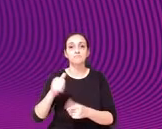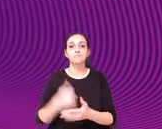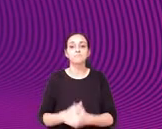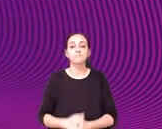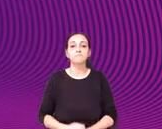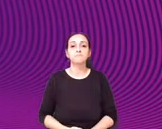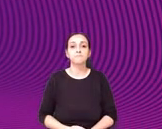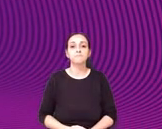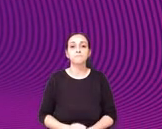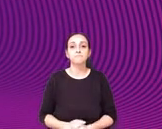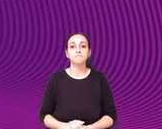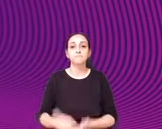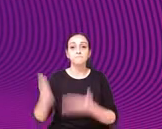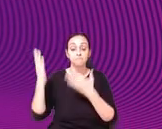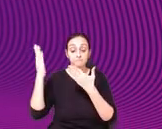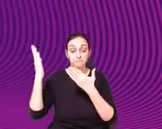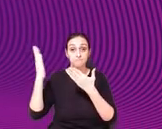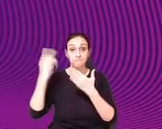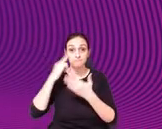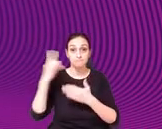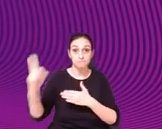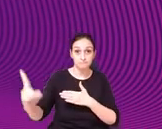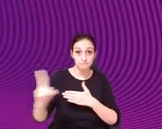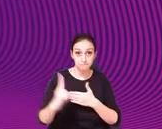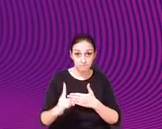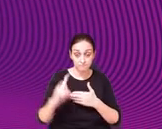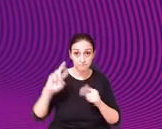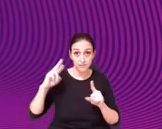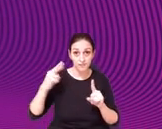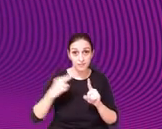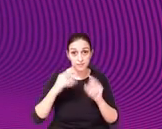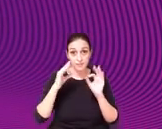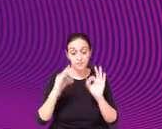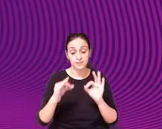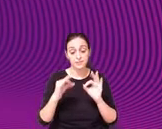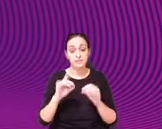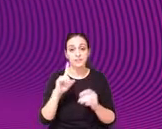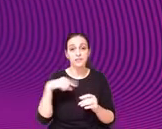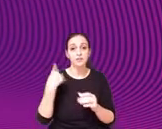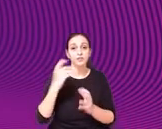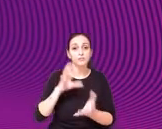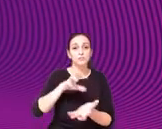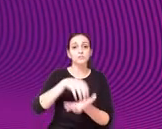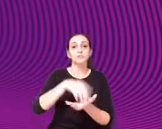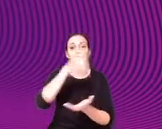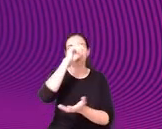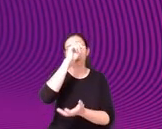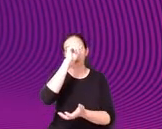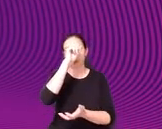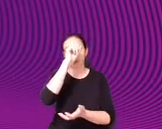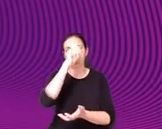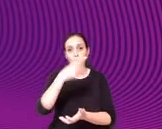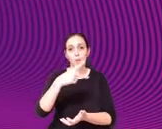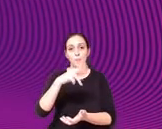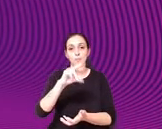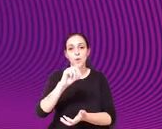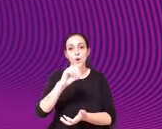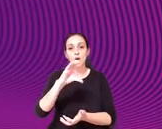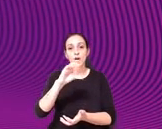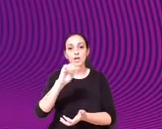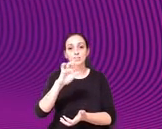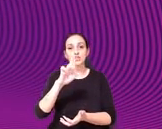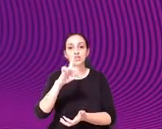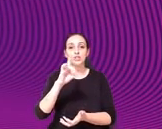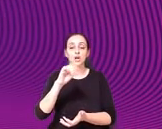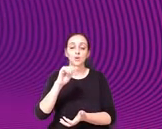Então, essa paciente ela veio referenciada ao nosso centro, no Hospital Procardíaco, com o